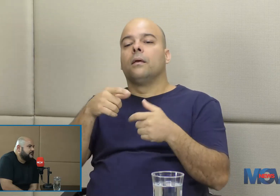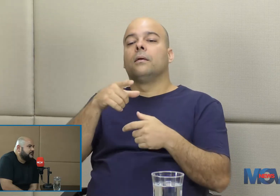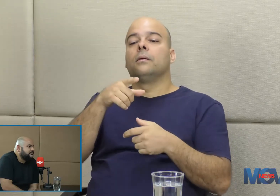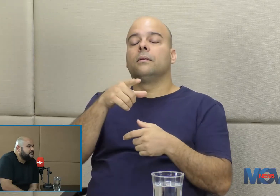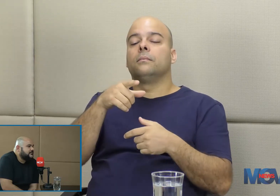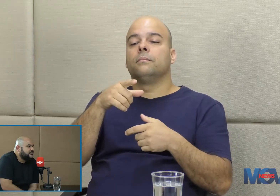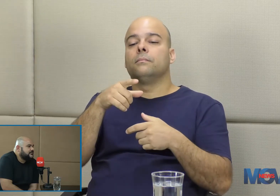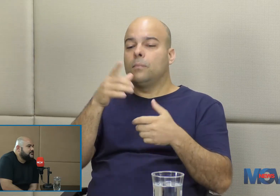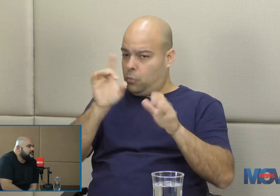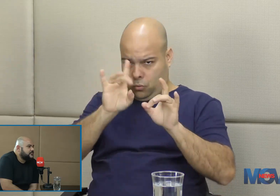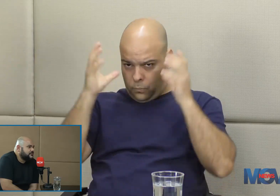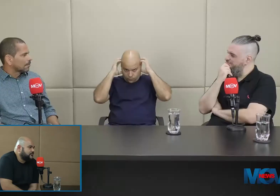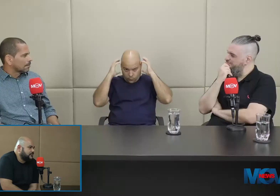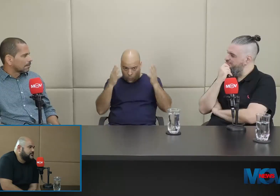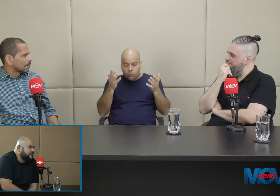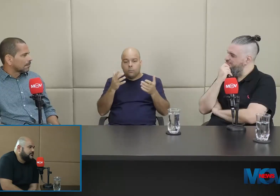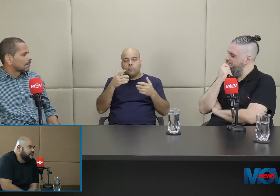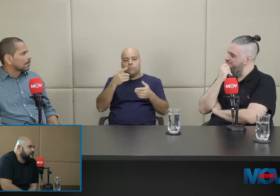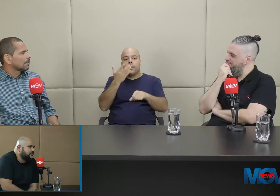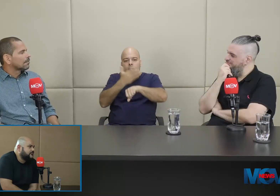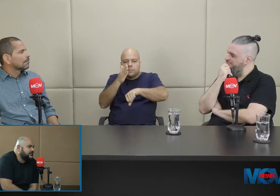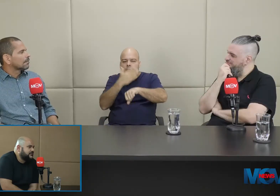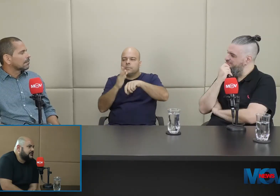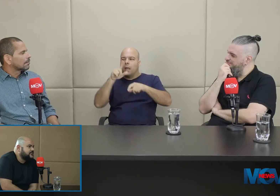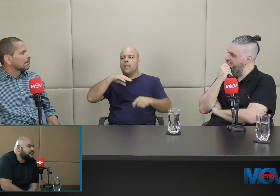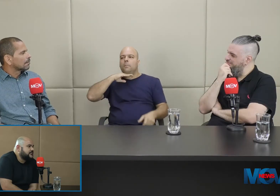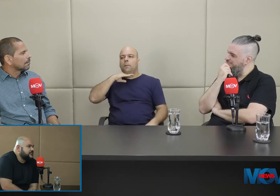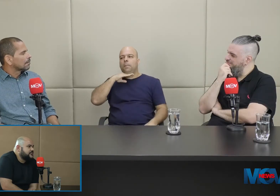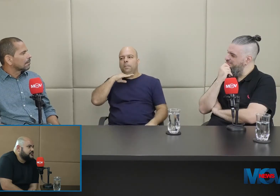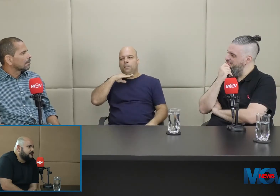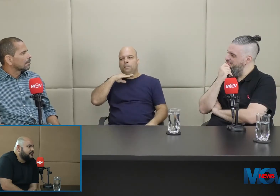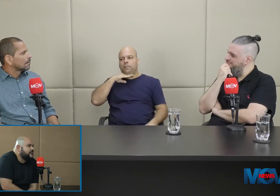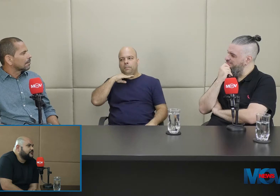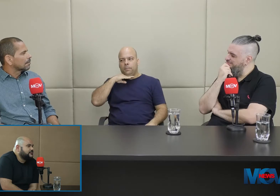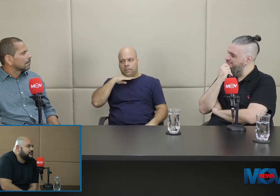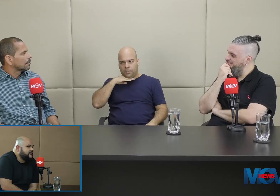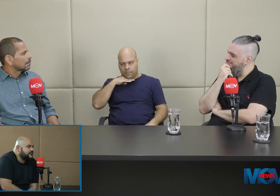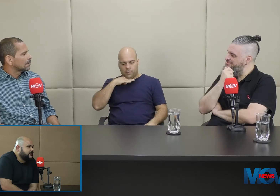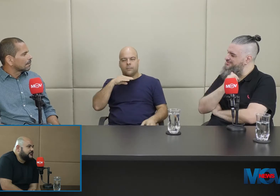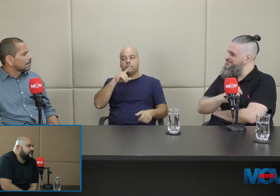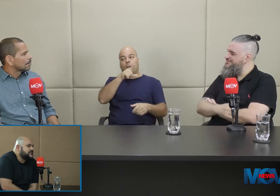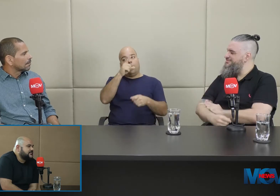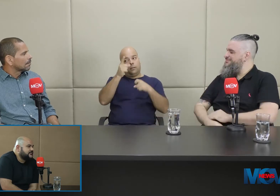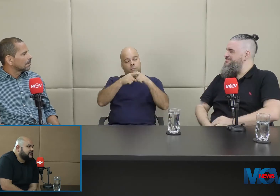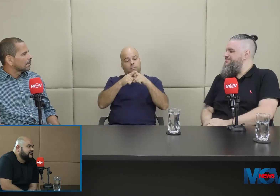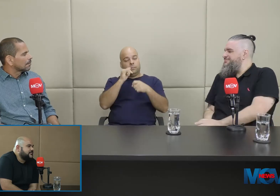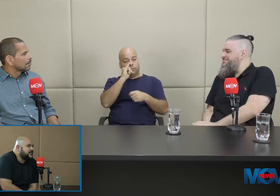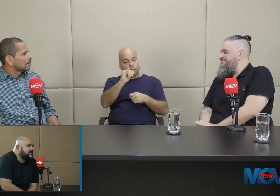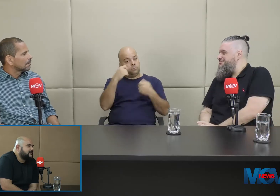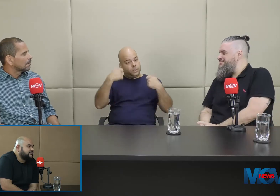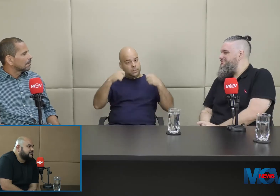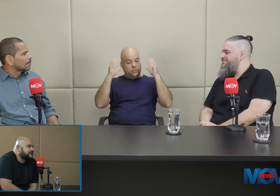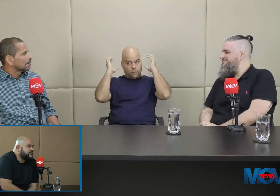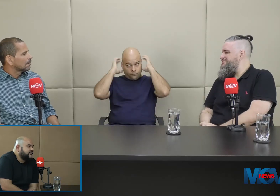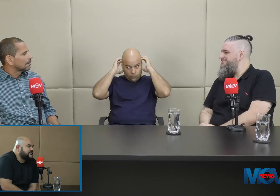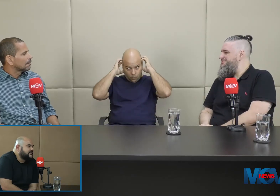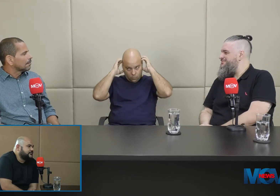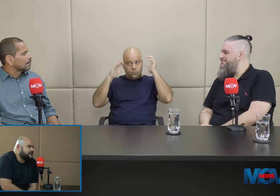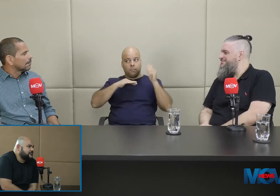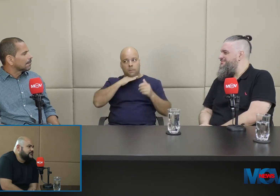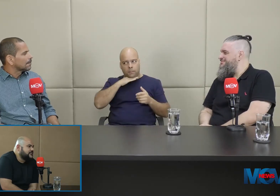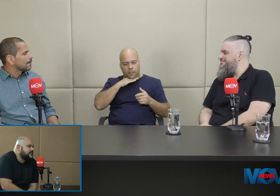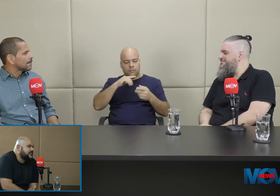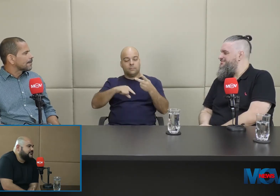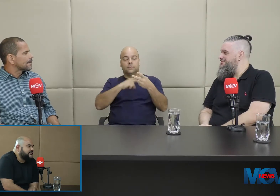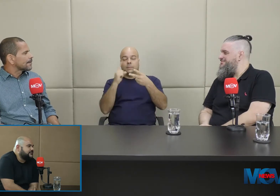na época. Então a gente procurou, minha mãe procurou, foi atrás de fono e foi fazer o tratamento, foi fazer